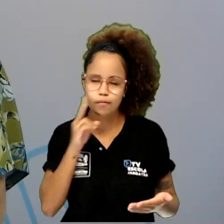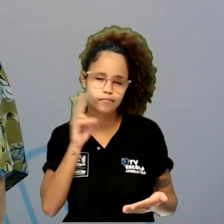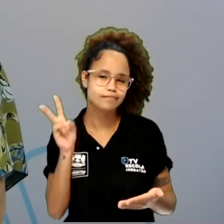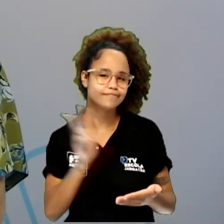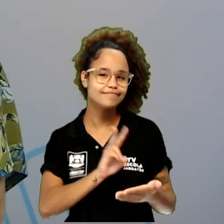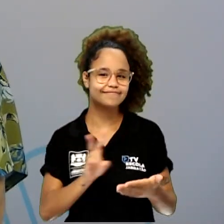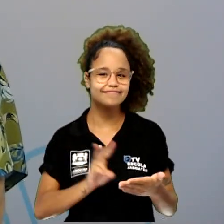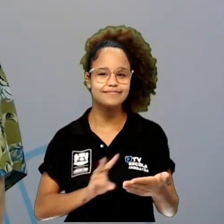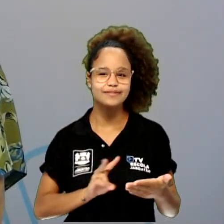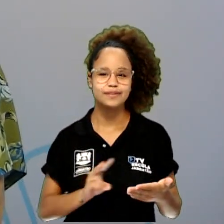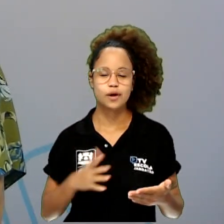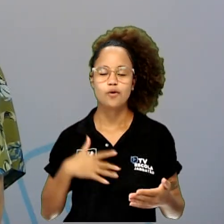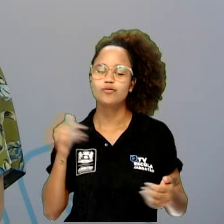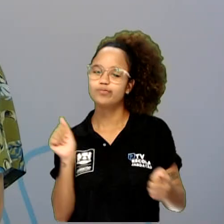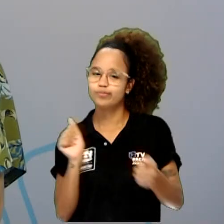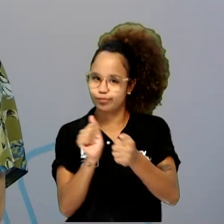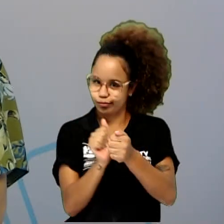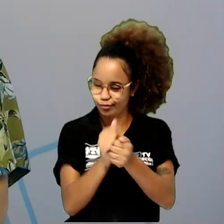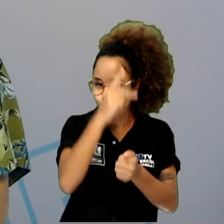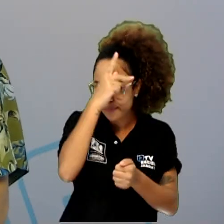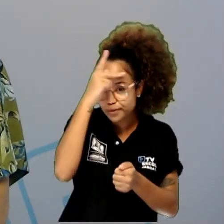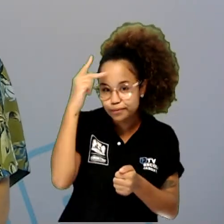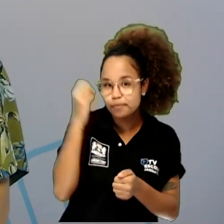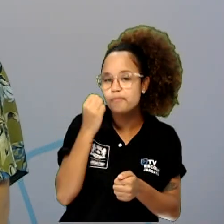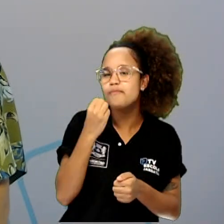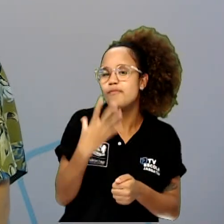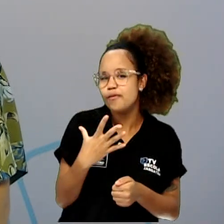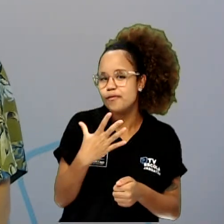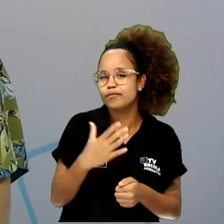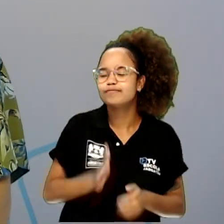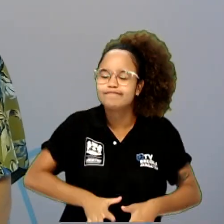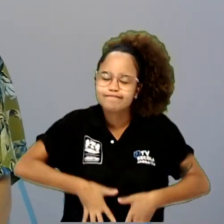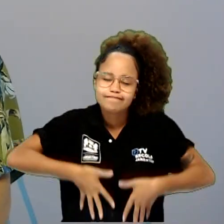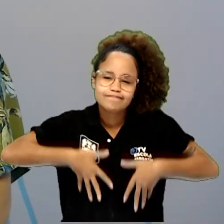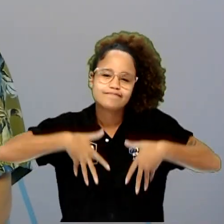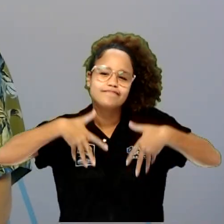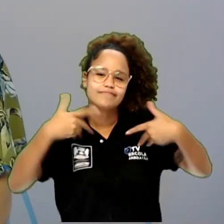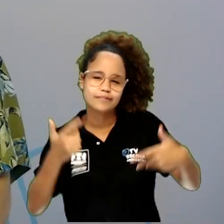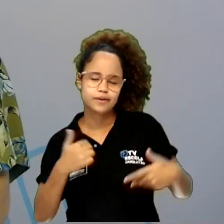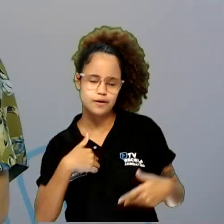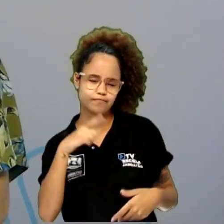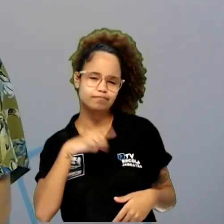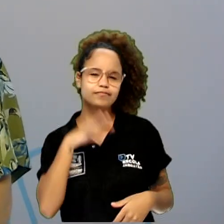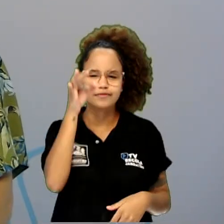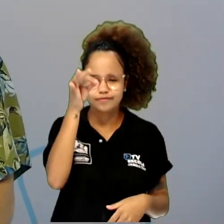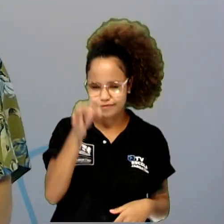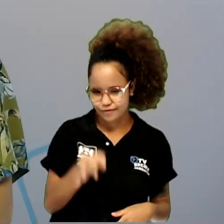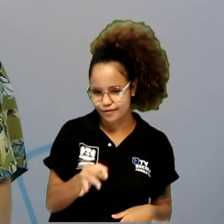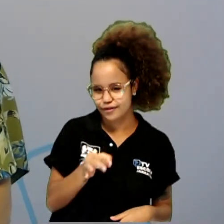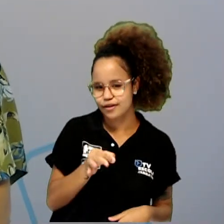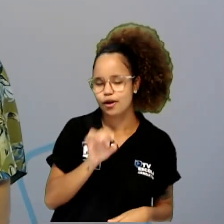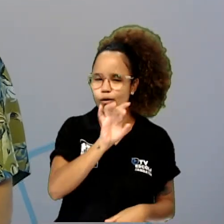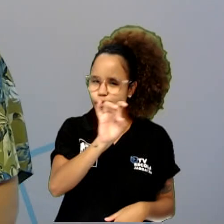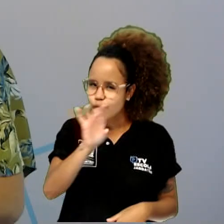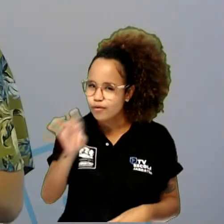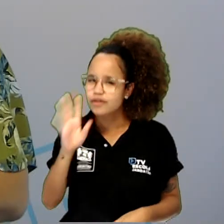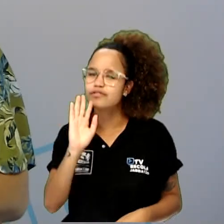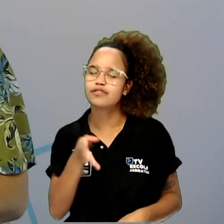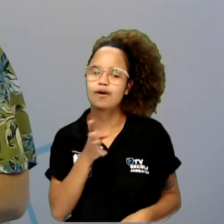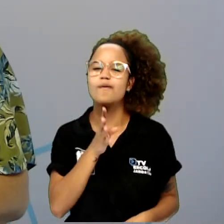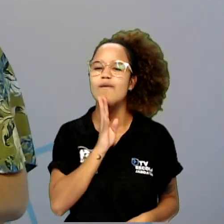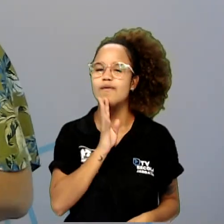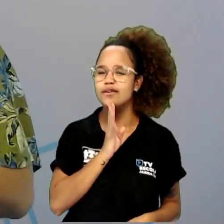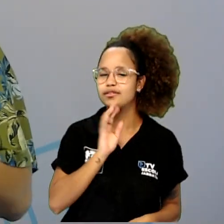mas eu estou aqui muito bem acompanhada de uma pessoa muito querida que eu tenho certeza que alguns de vocês já conhecem. Quem não